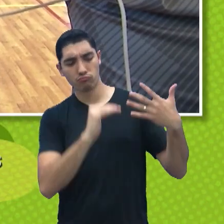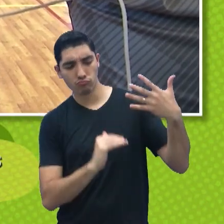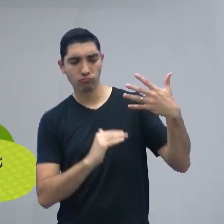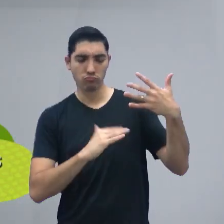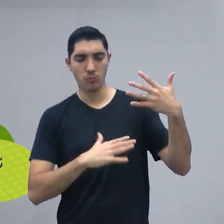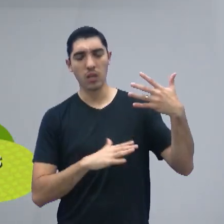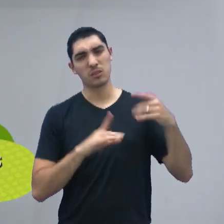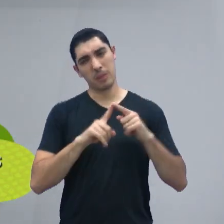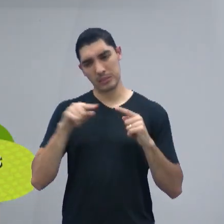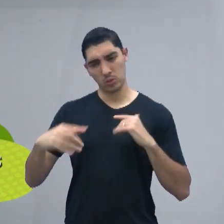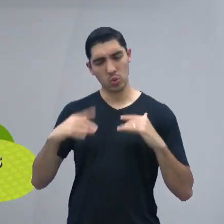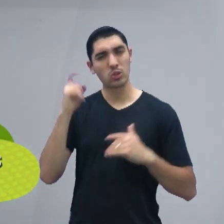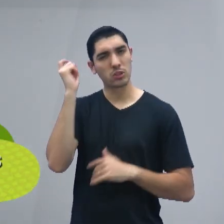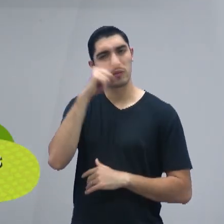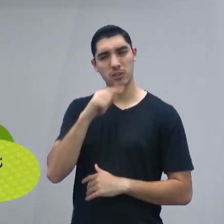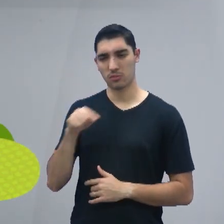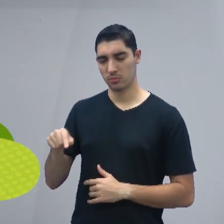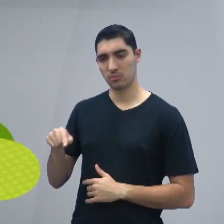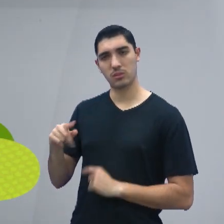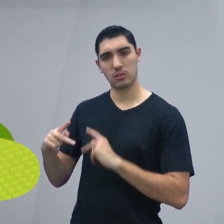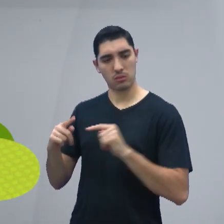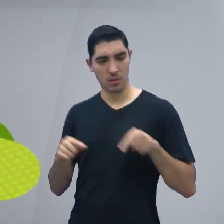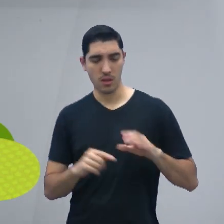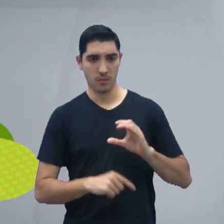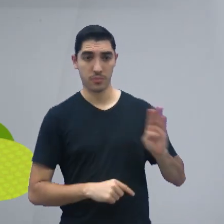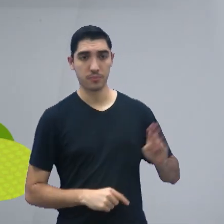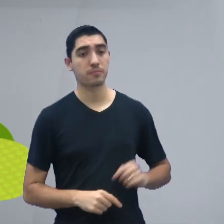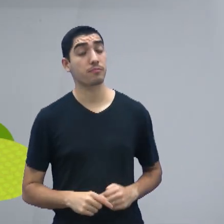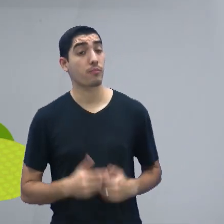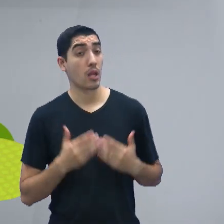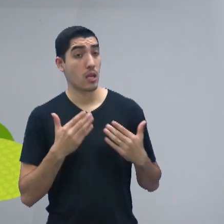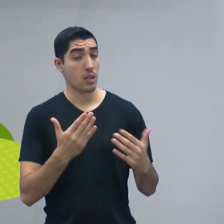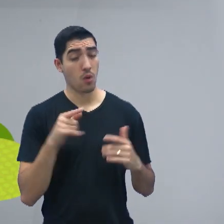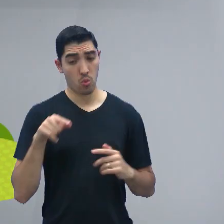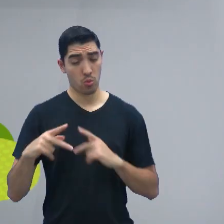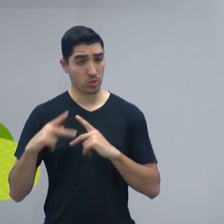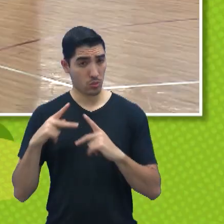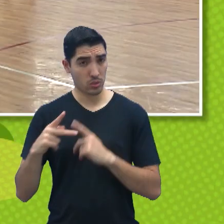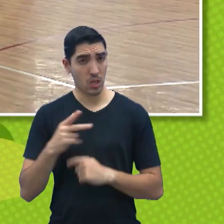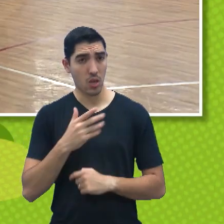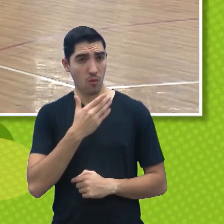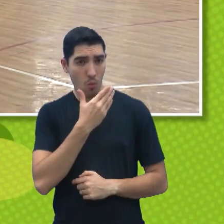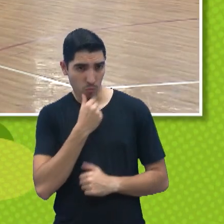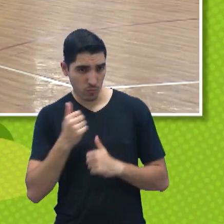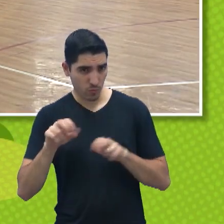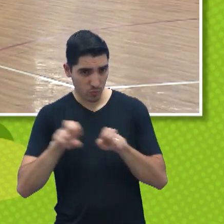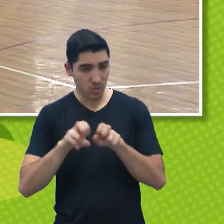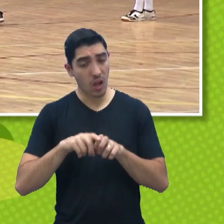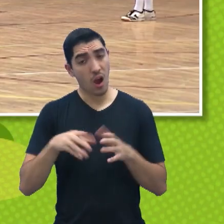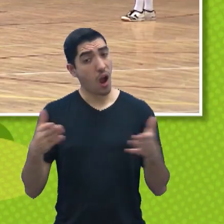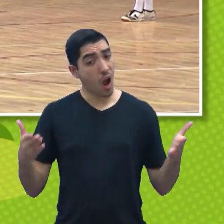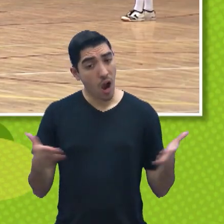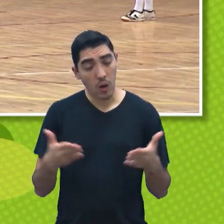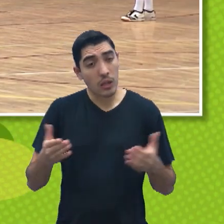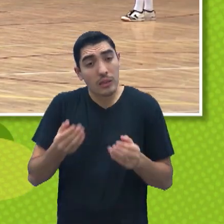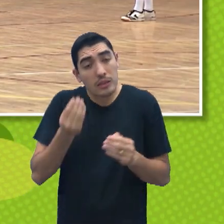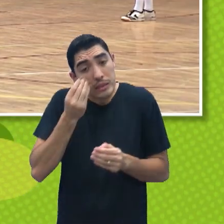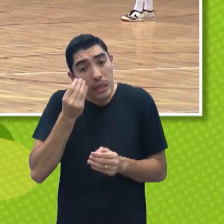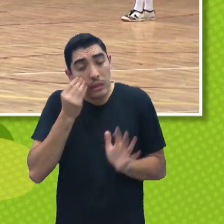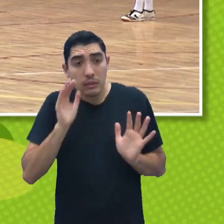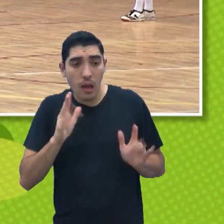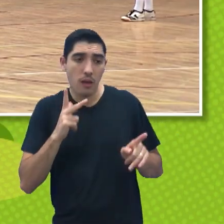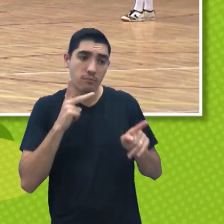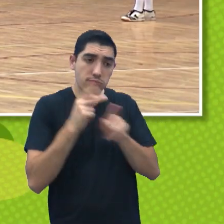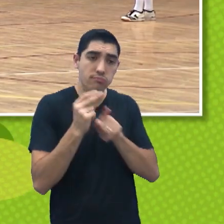hoje. Vera, para o São José Futsal Masculino, o que resta agora é terminar com dignidade, né, esse campeonato. Infelizmente